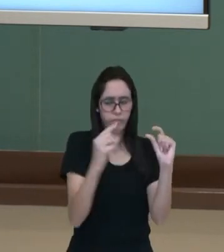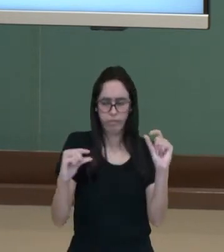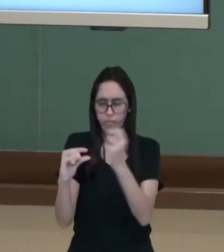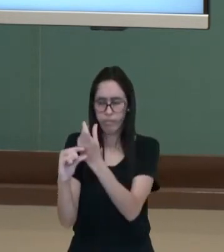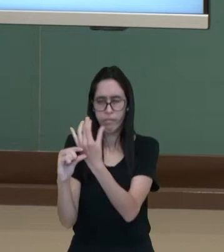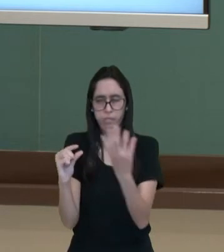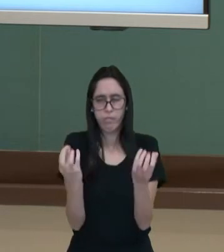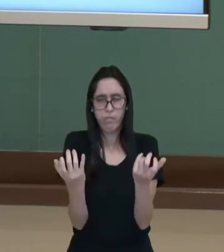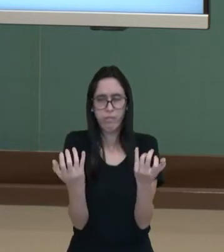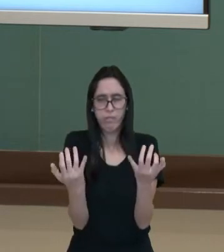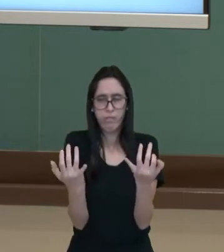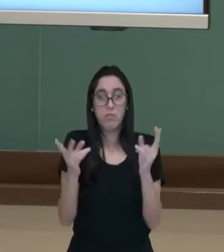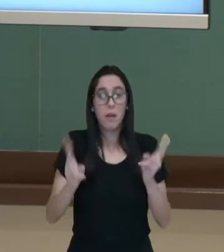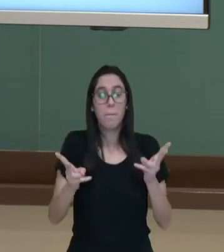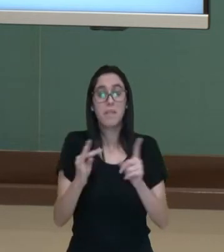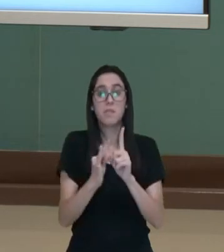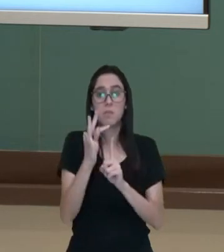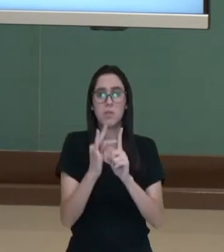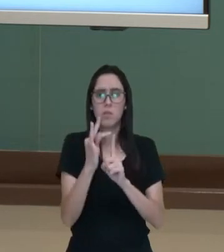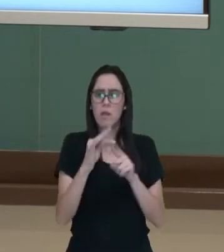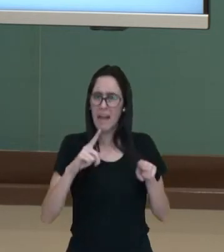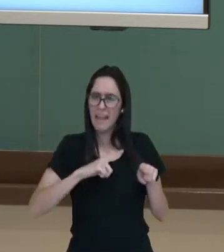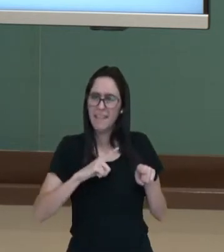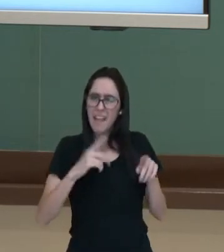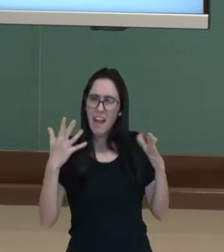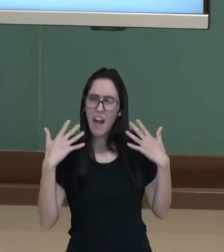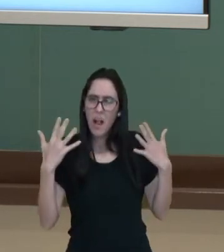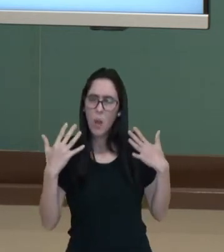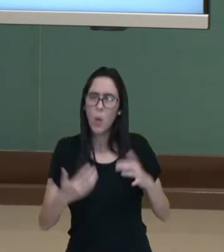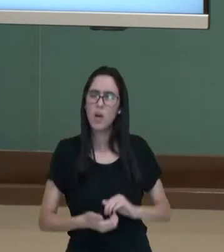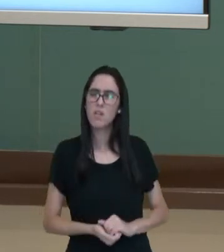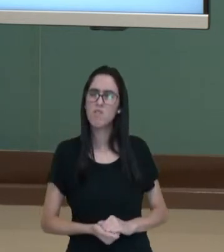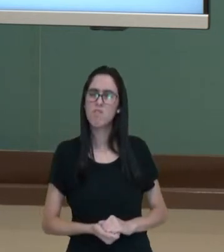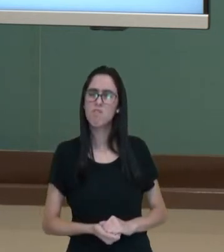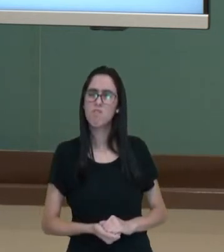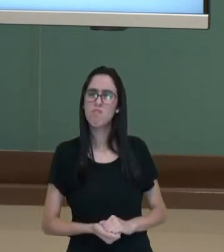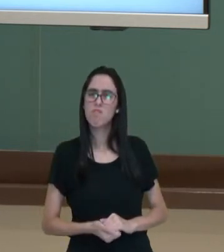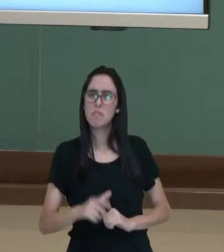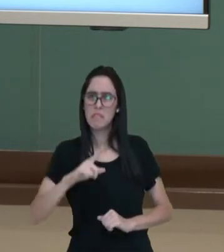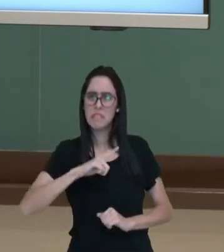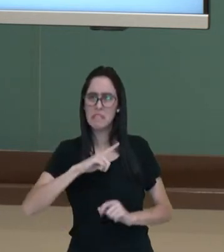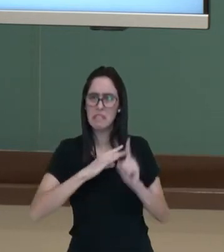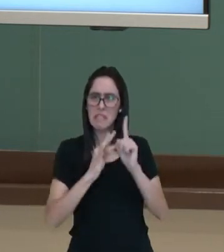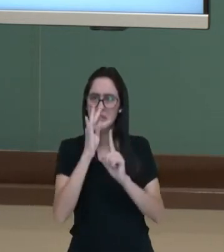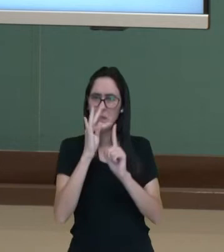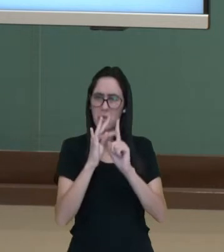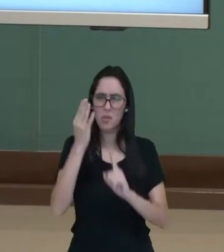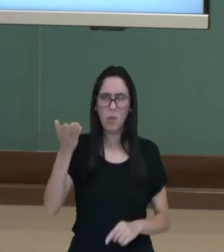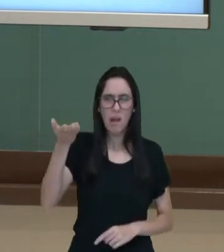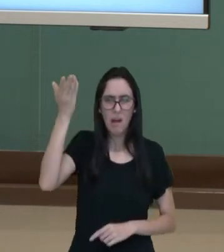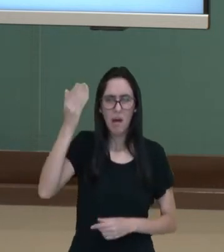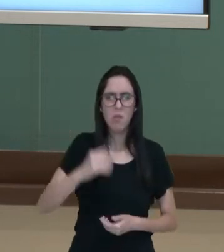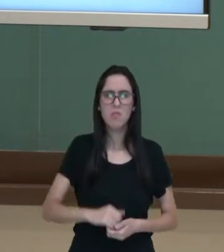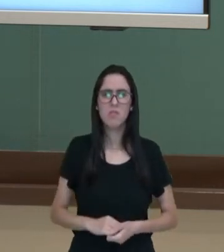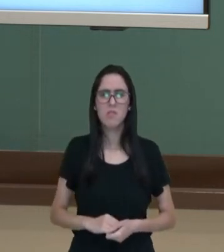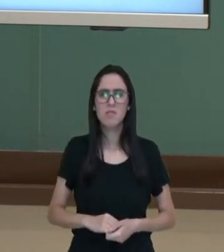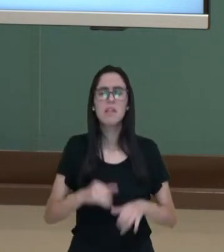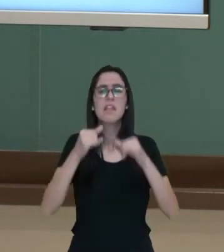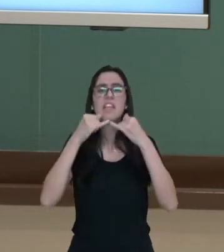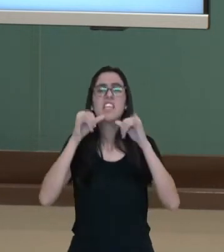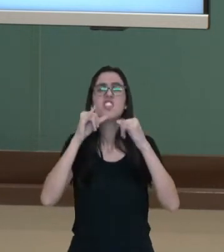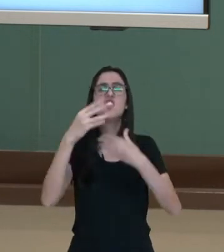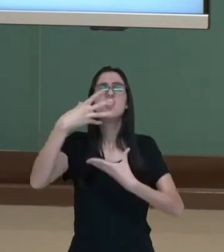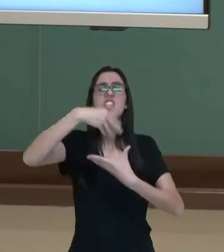temperatura. Essas brasas têm calor? Ela tem temperatura elevada? E a energia interna